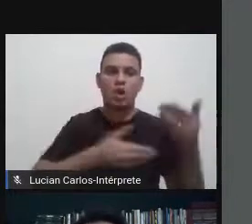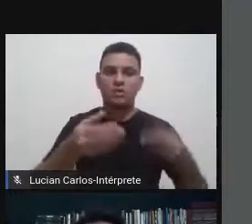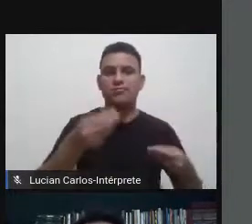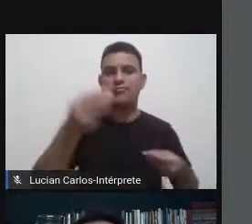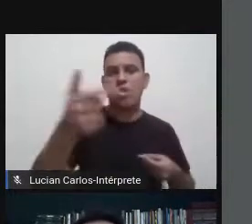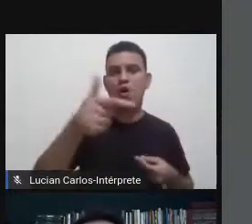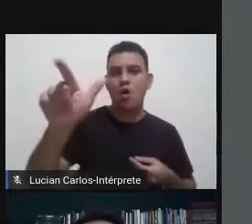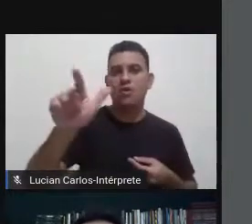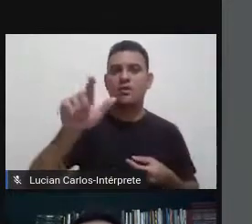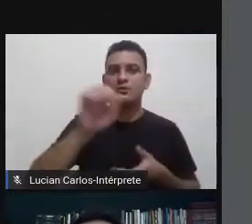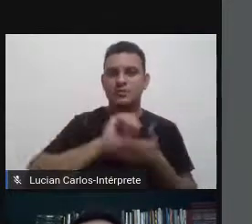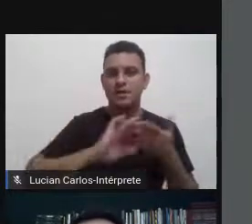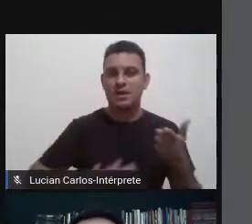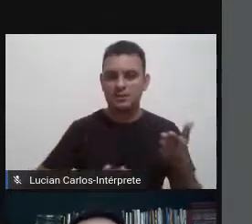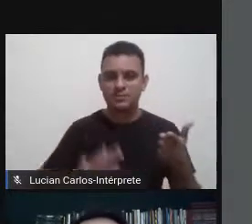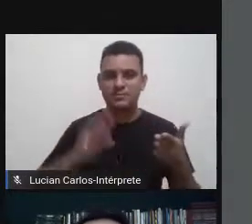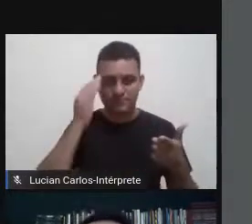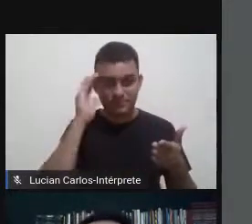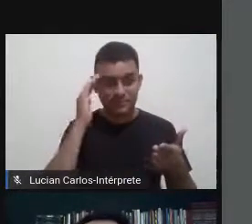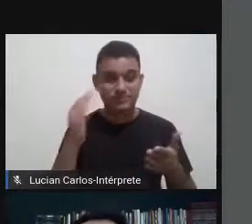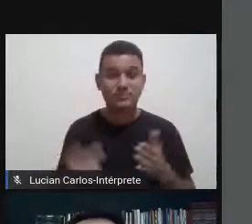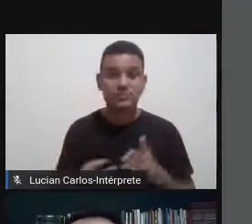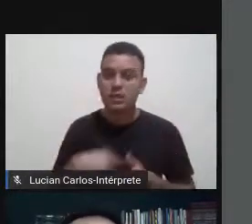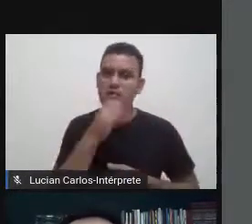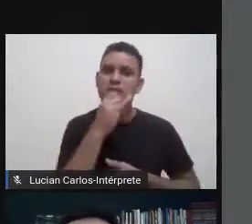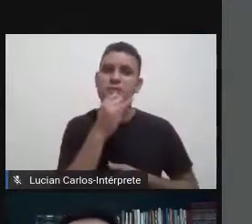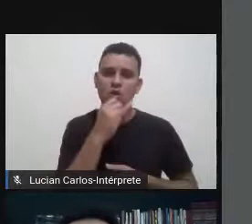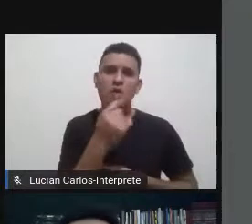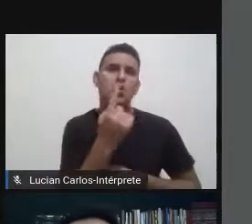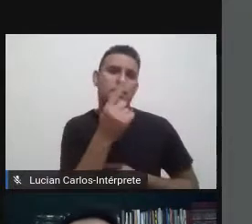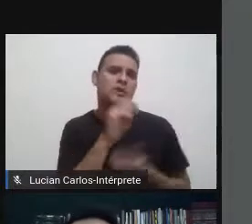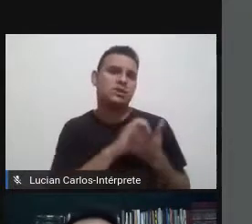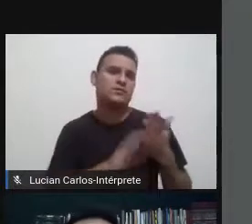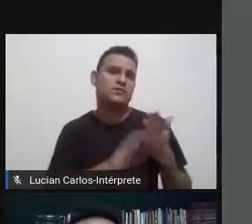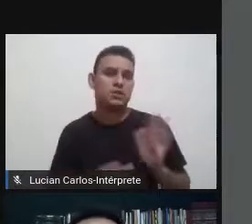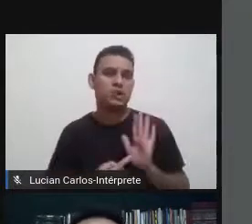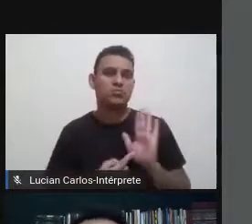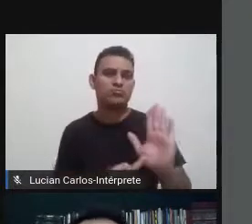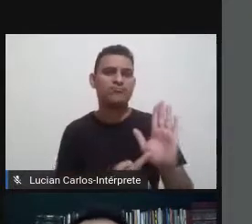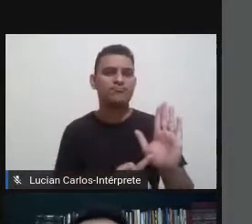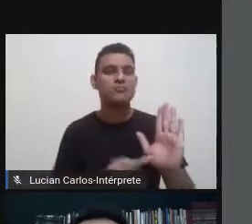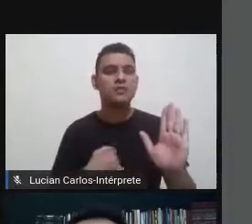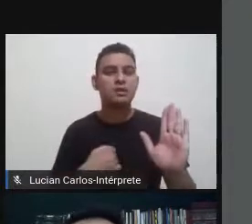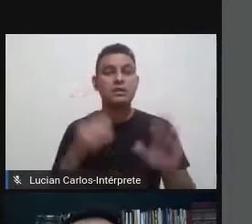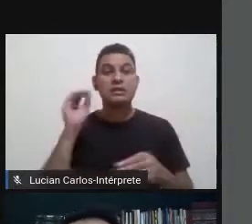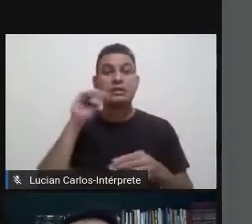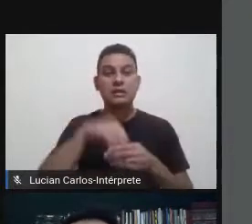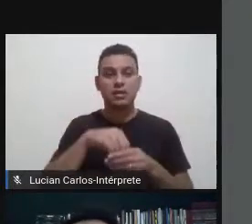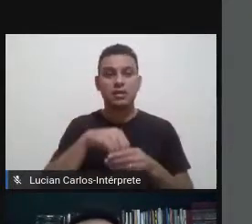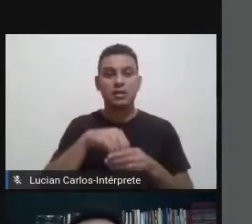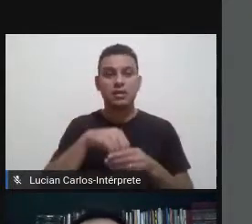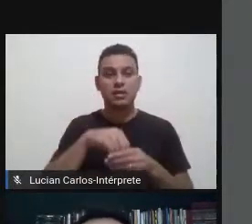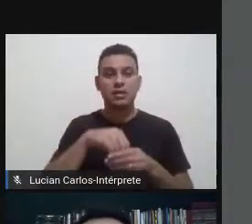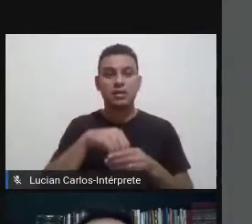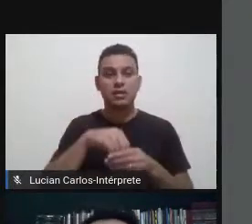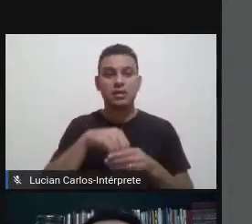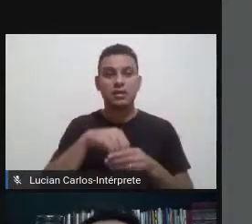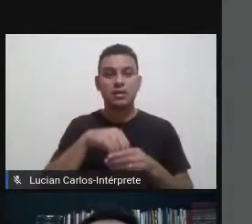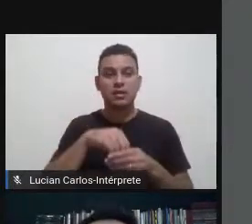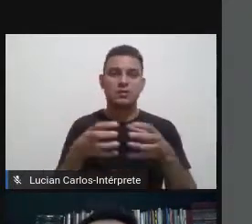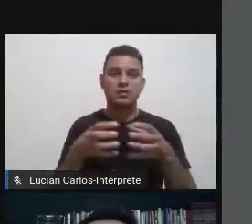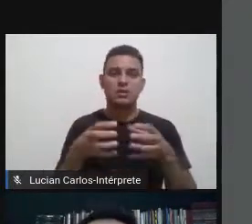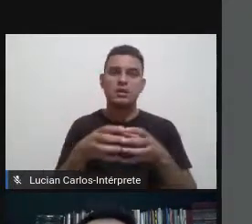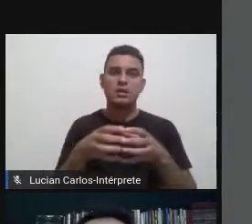APNP. E eu estou trazendo aqui um exemplo de uma atividade, né, uma atividade interdisciplinar das áreas de